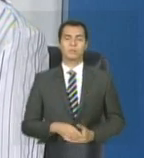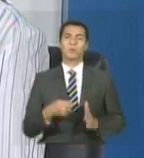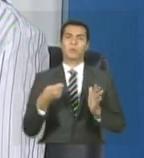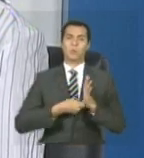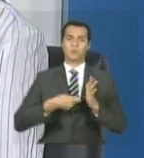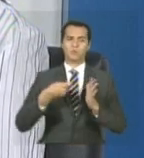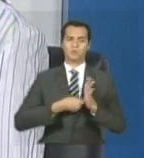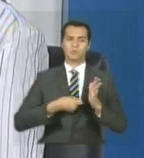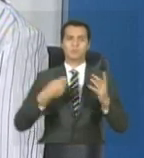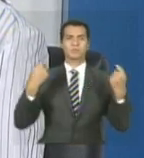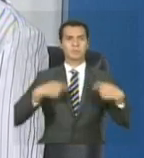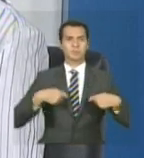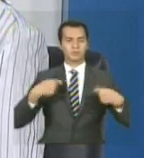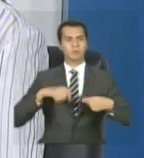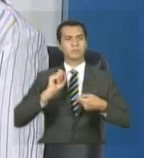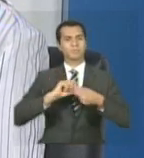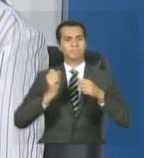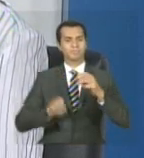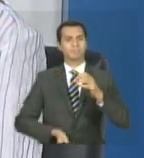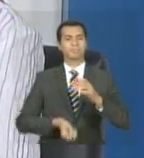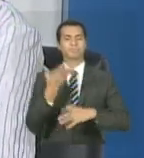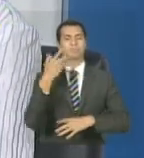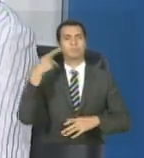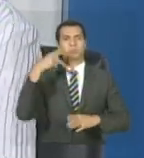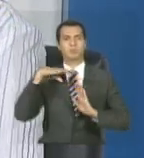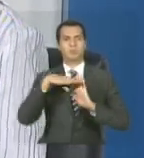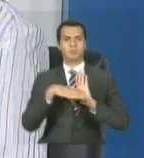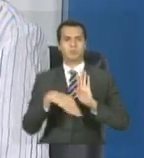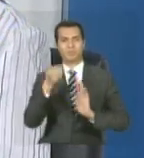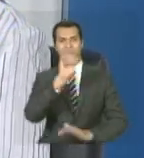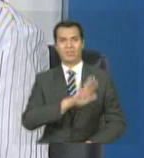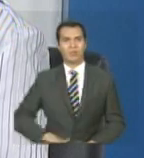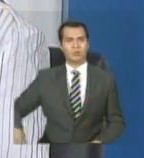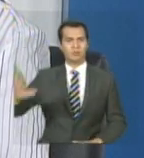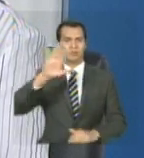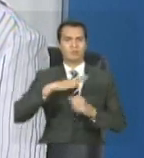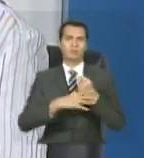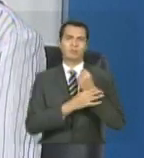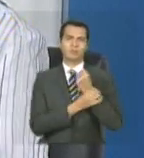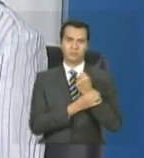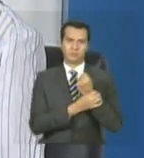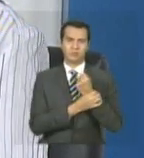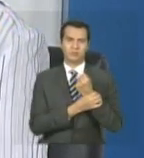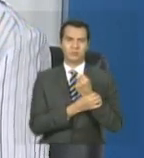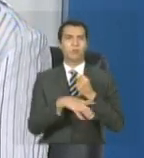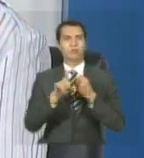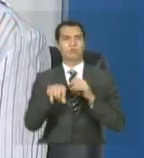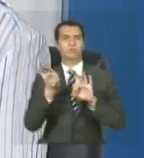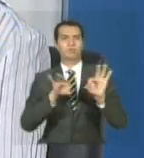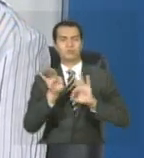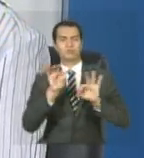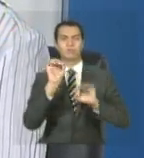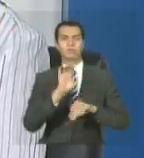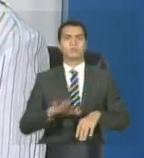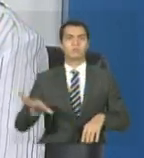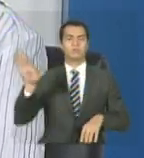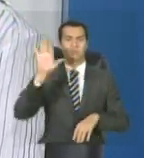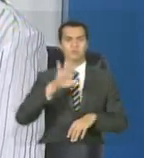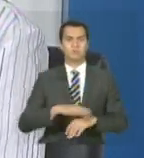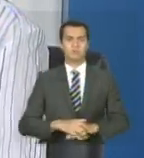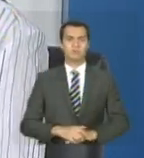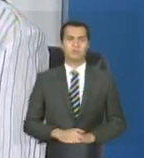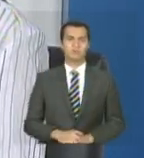elaborar e implantar a Política Nacional de Segurança Alimentar a partir de planos nacionais, estaduais e municipais de segurança